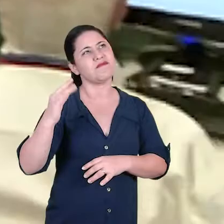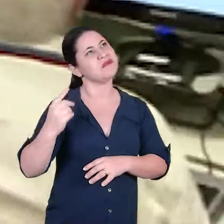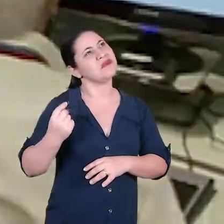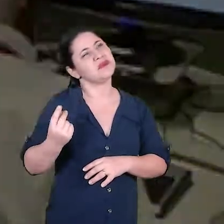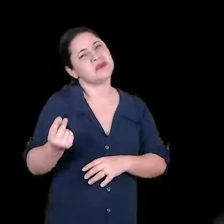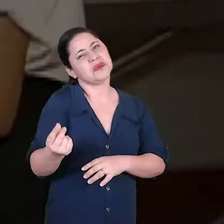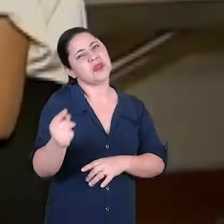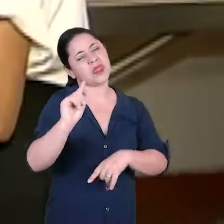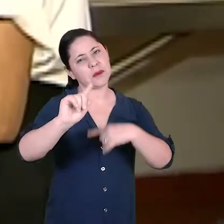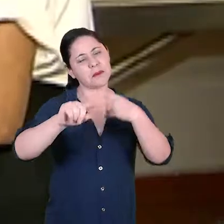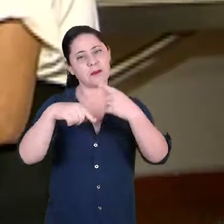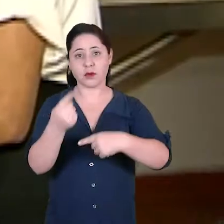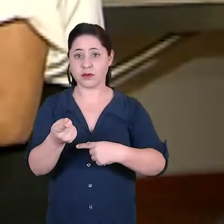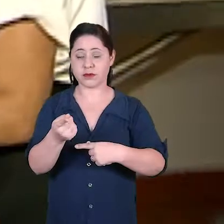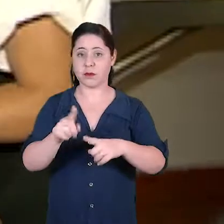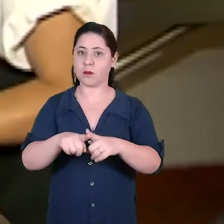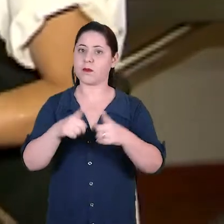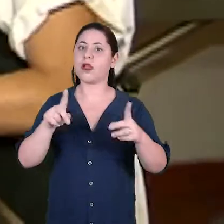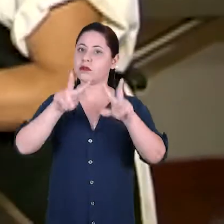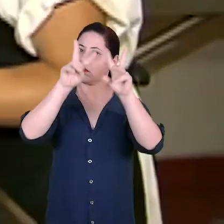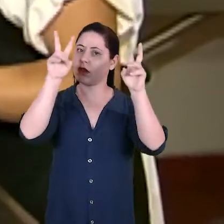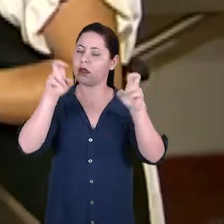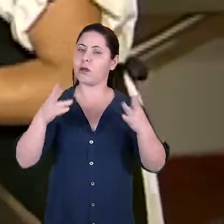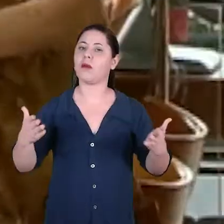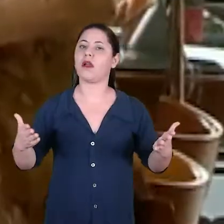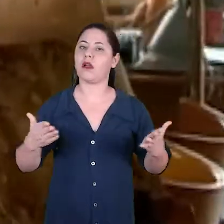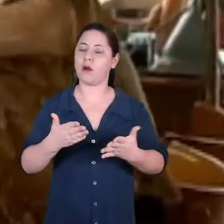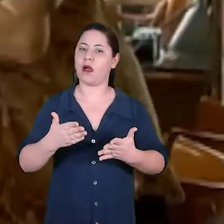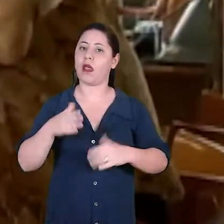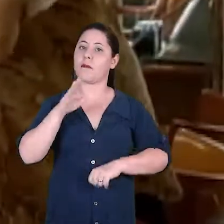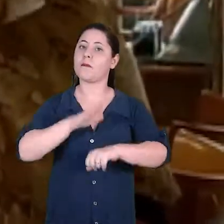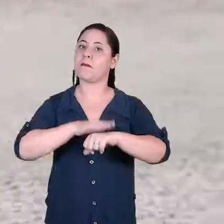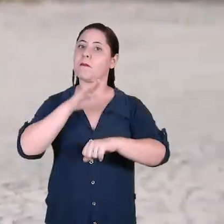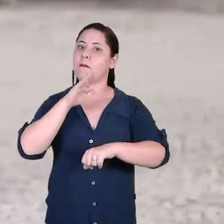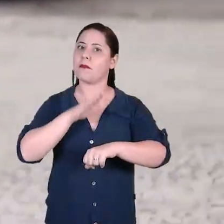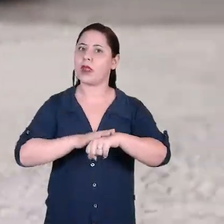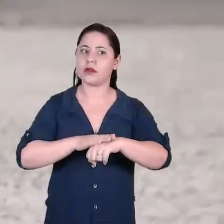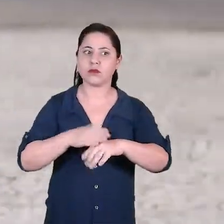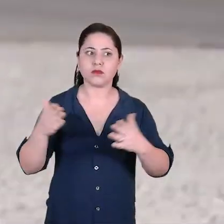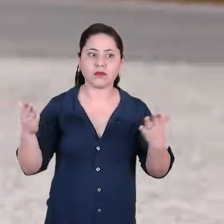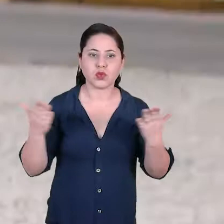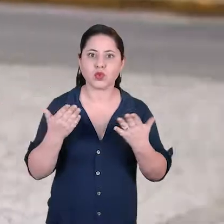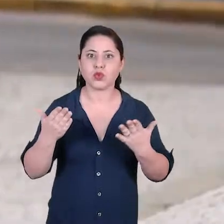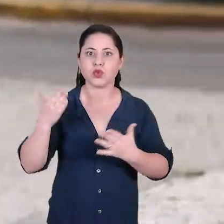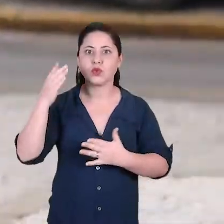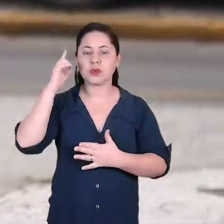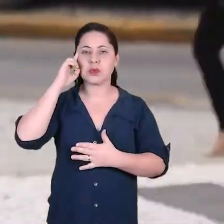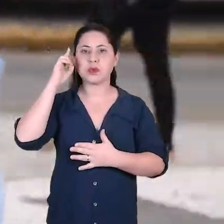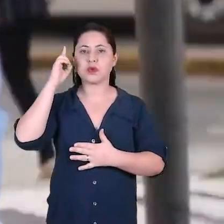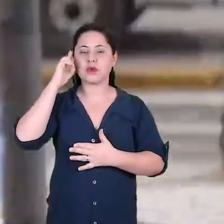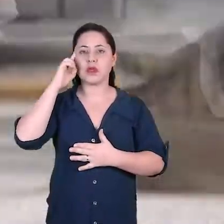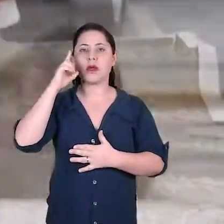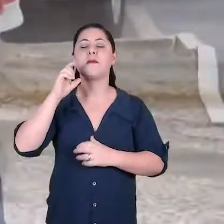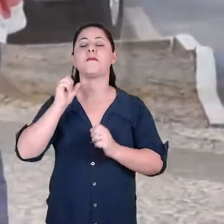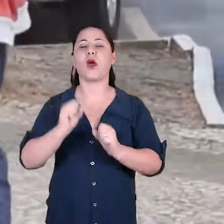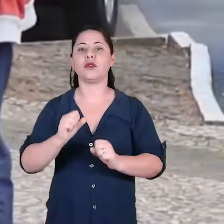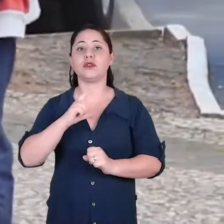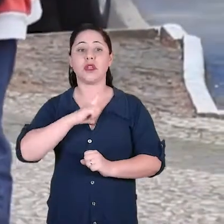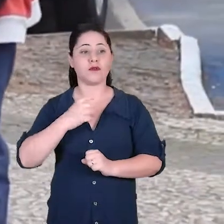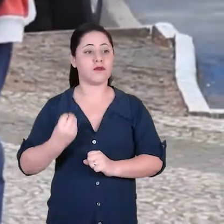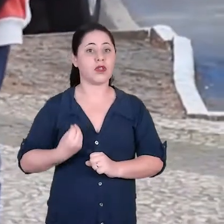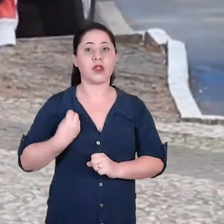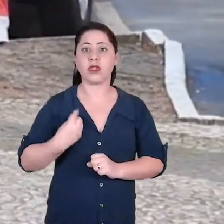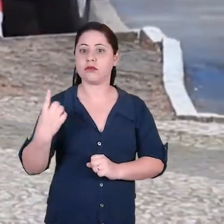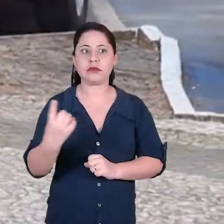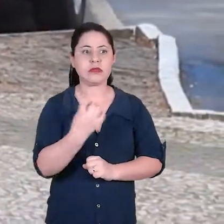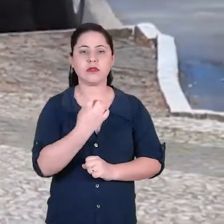futuro. Mas o assunto agora está mais presente do que nunca e pode ter impactos na sua